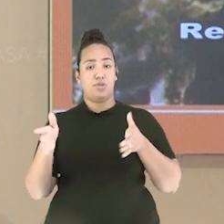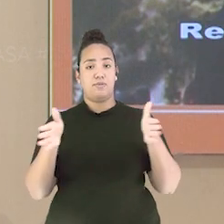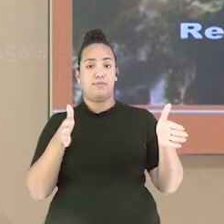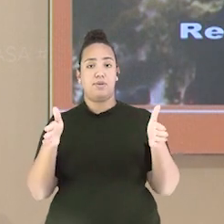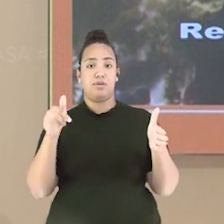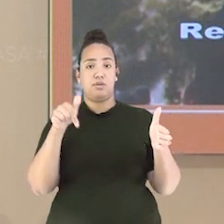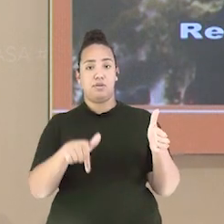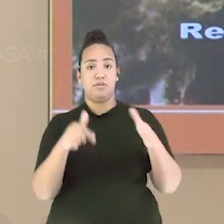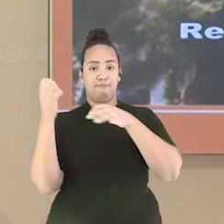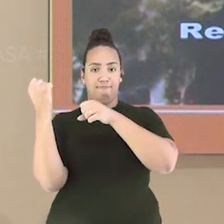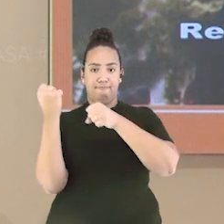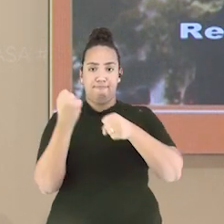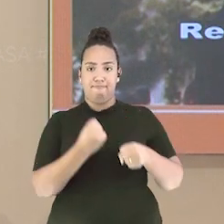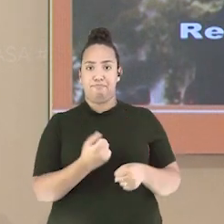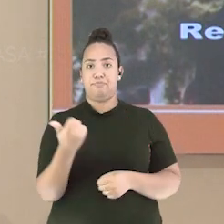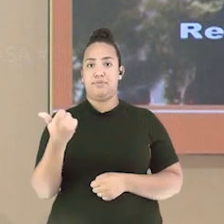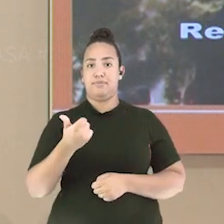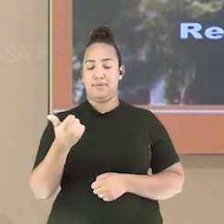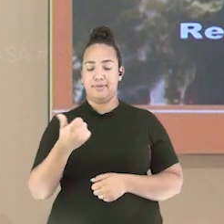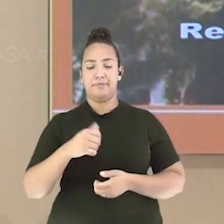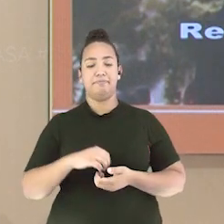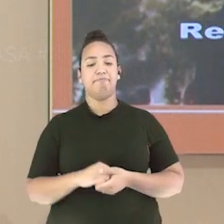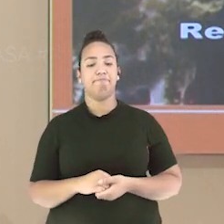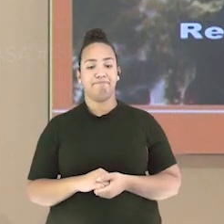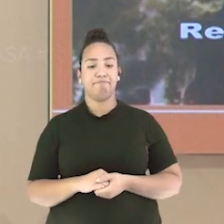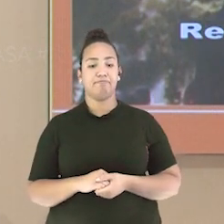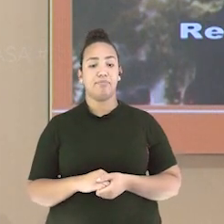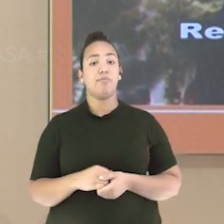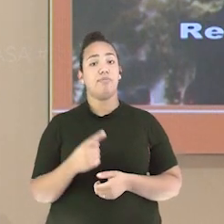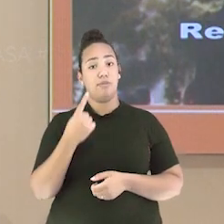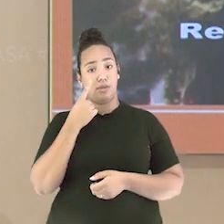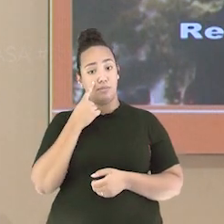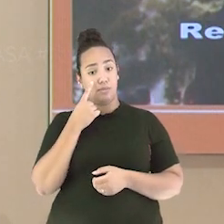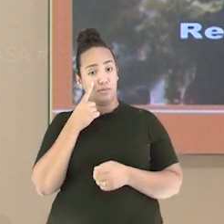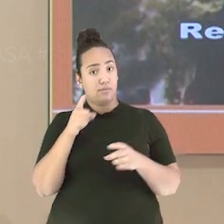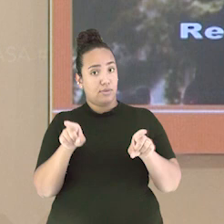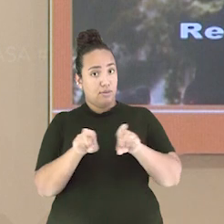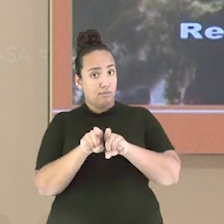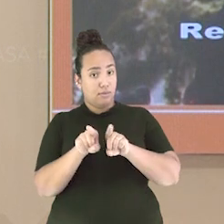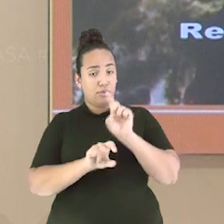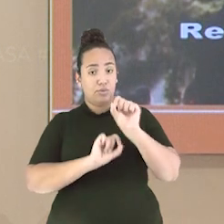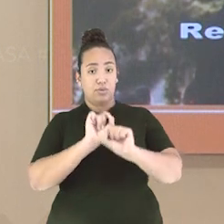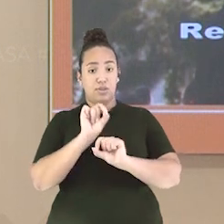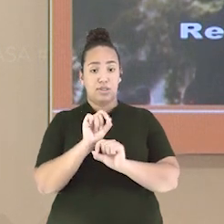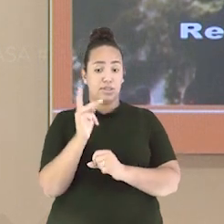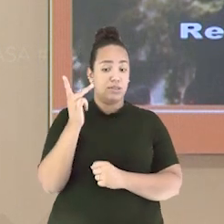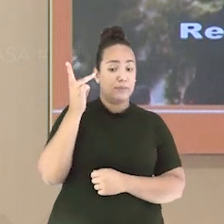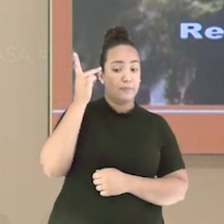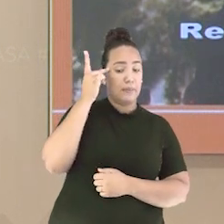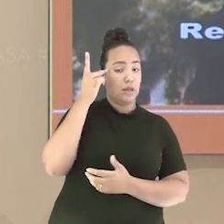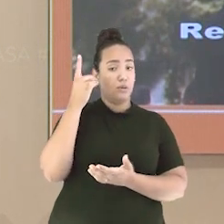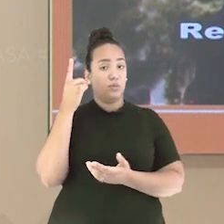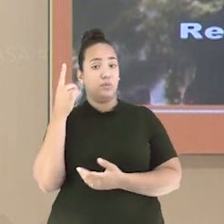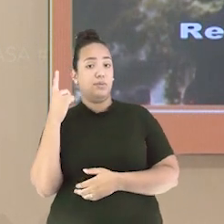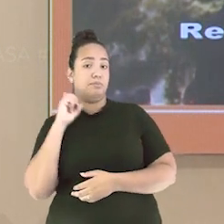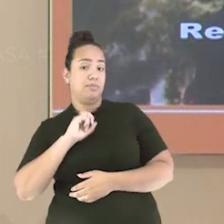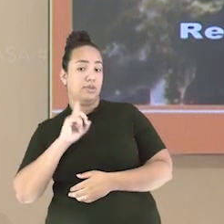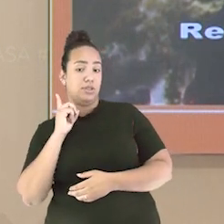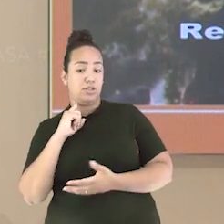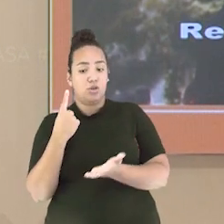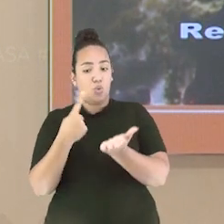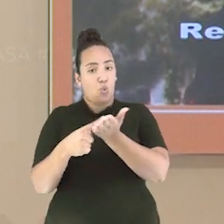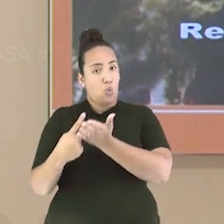o período da República Oligárquica no país. Vimos como São Paulo e Minas Gerais chegaram a um acordo para se manter no